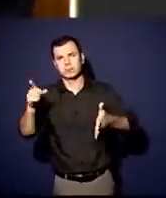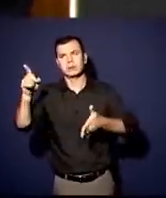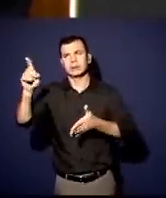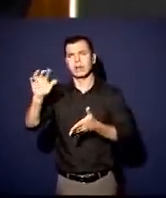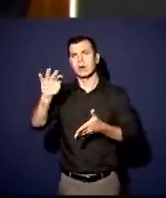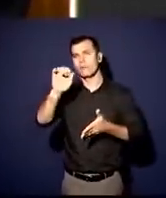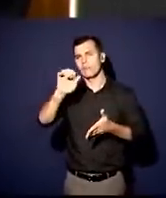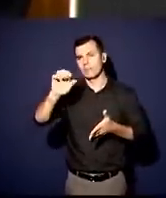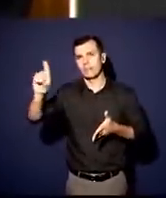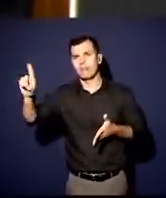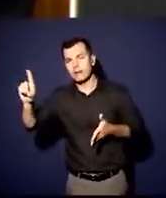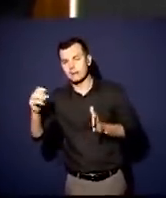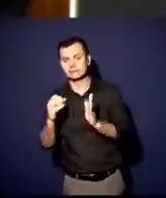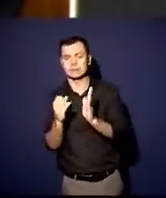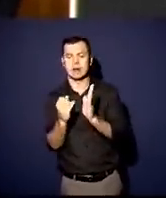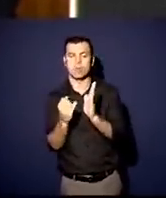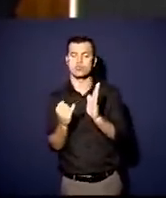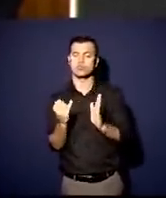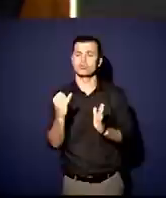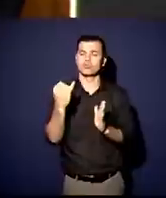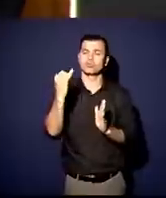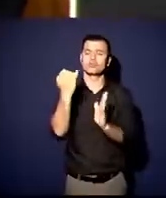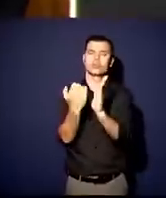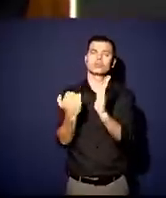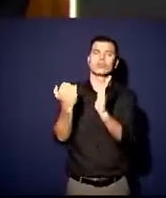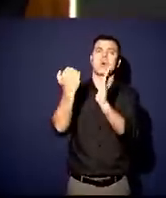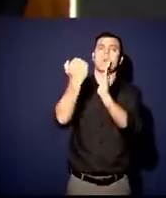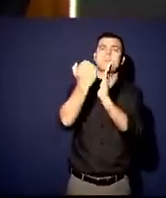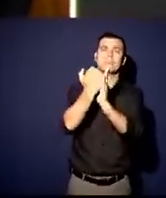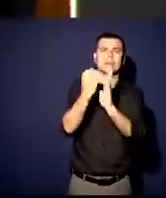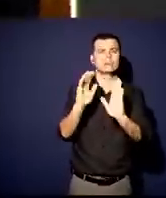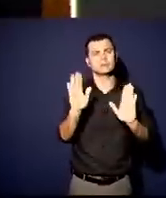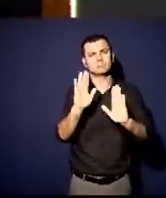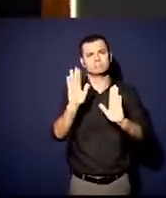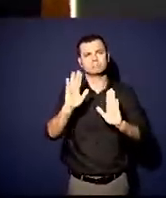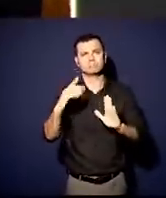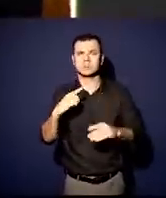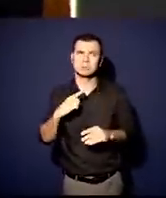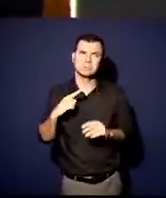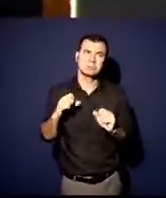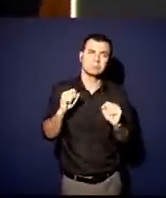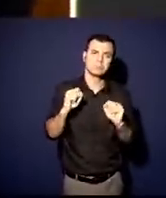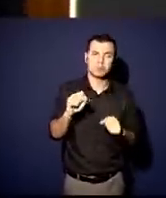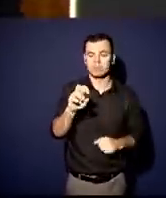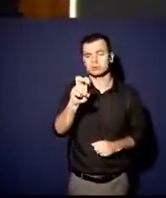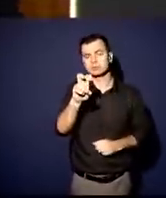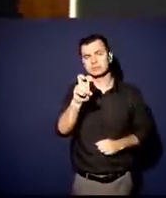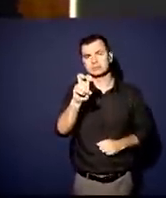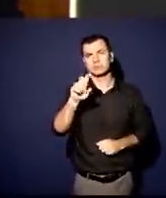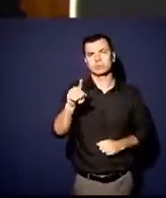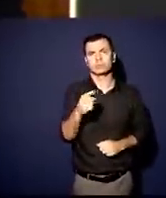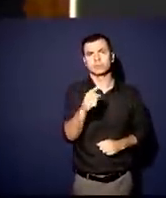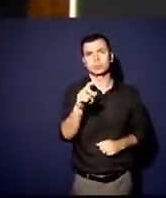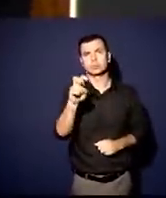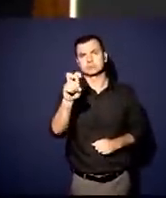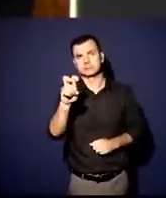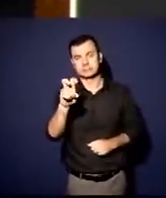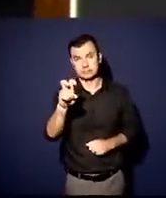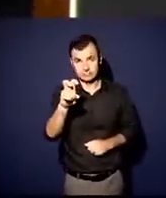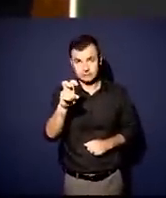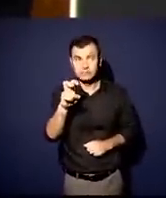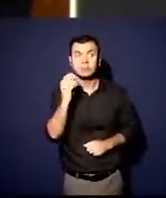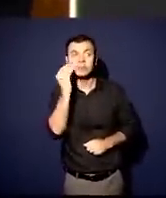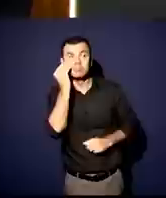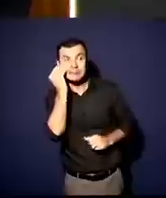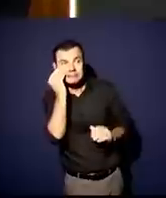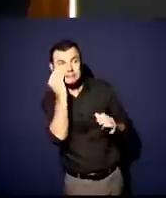os juros para muito mais do que o mercado está precificando, quem sabe alguma coisa como 5,5, para combater